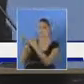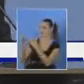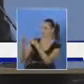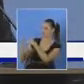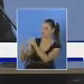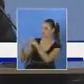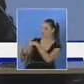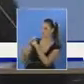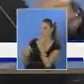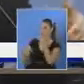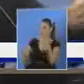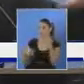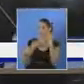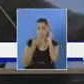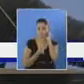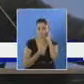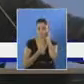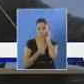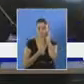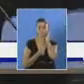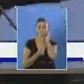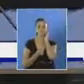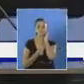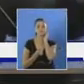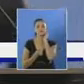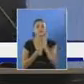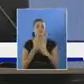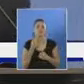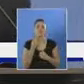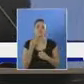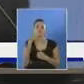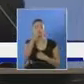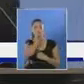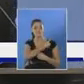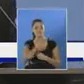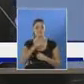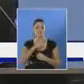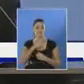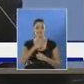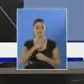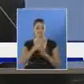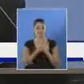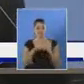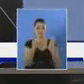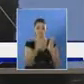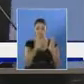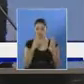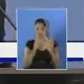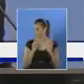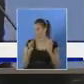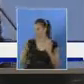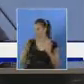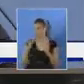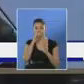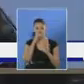saturada, ou tão movimentada, quanto a General Carneiro. Ou seja, nós tiraríamos os alunos do perigo